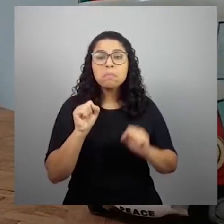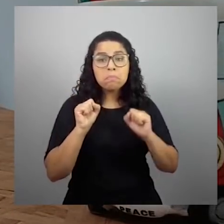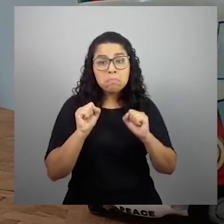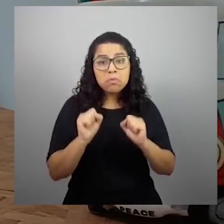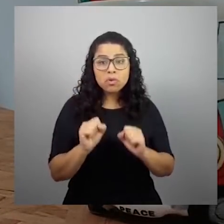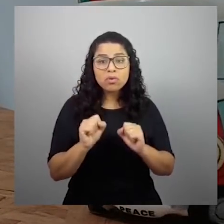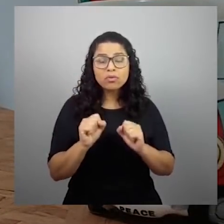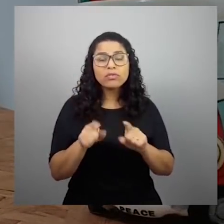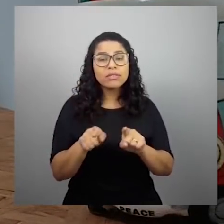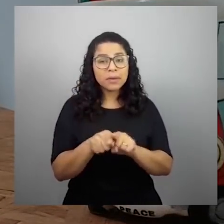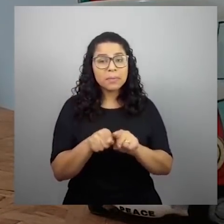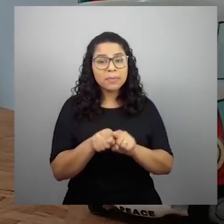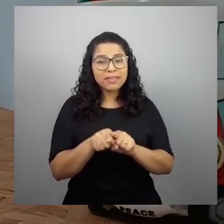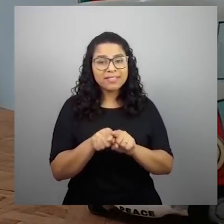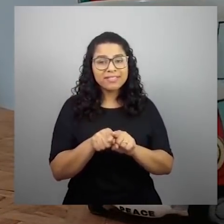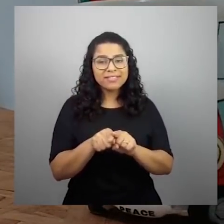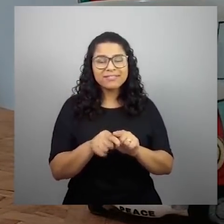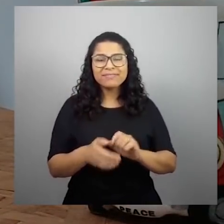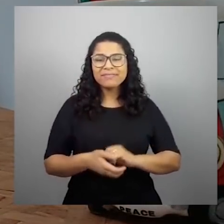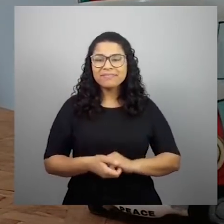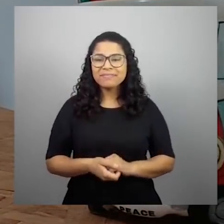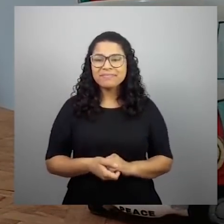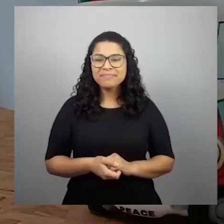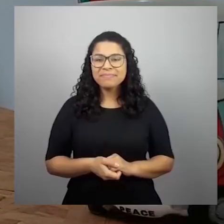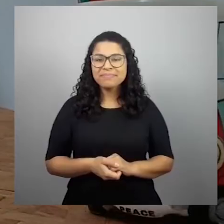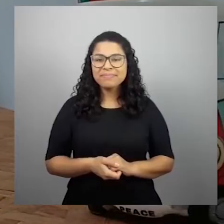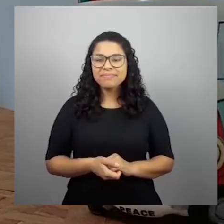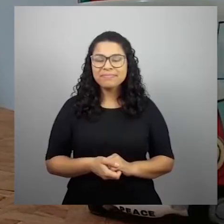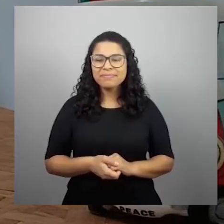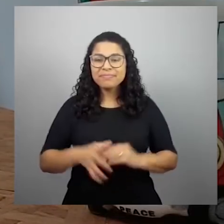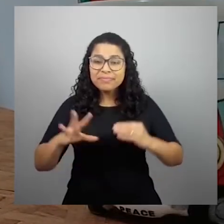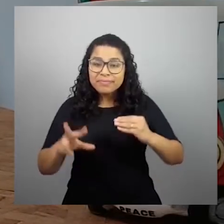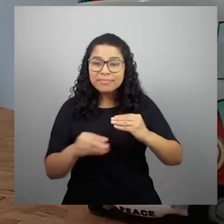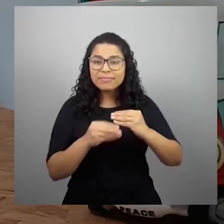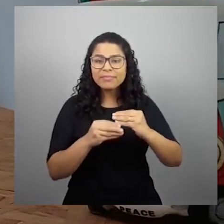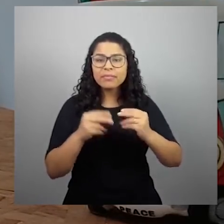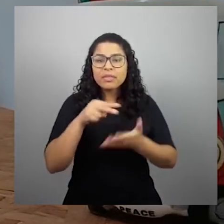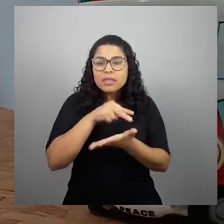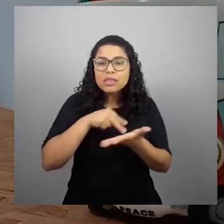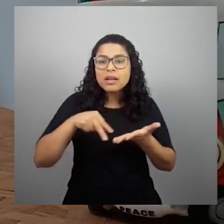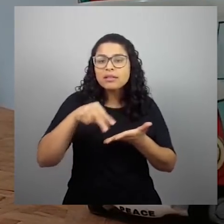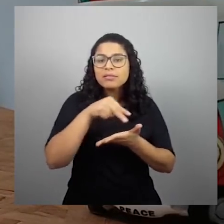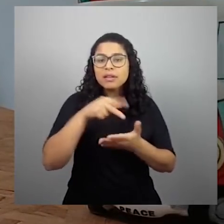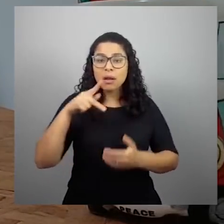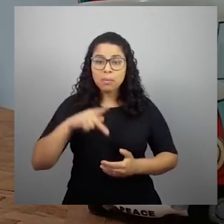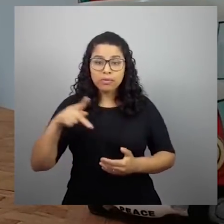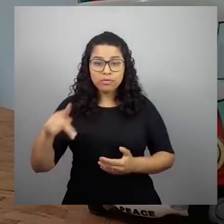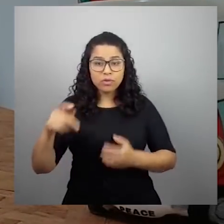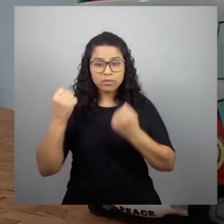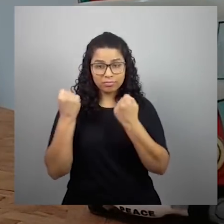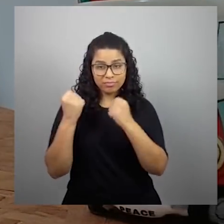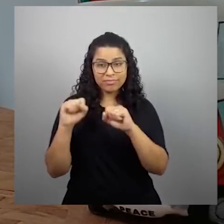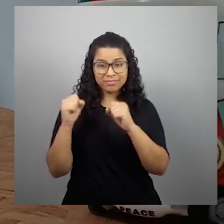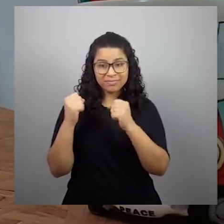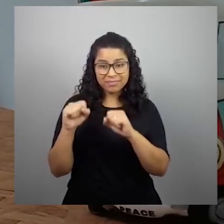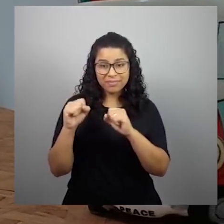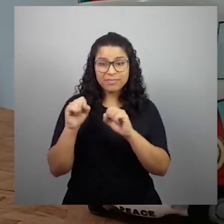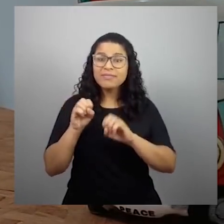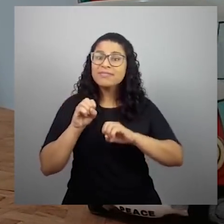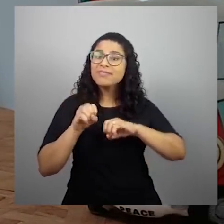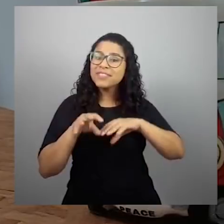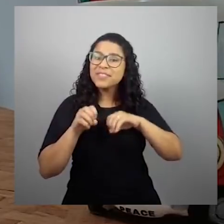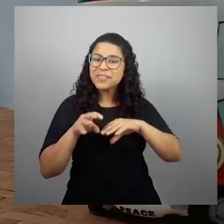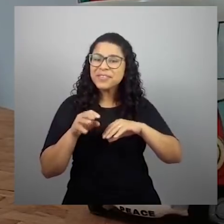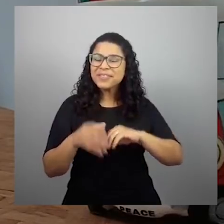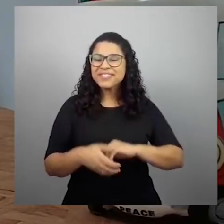vocês quiserem, podem sim se inspirar nas danças que o professor Leonardo e a